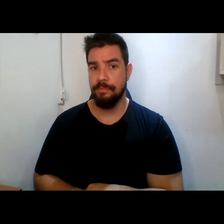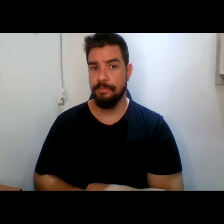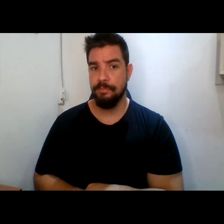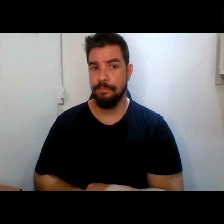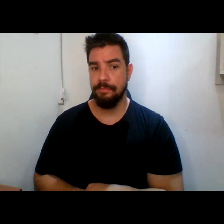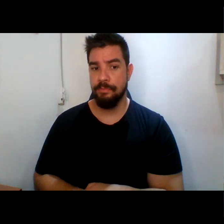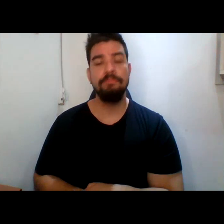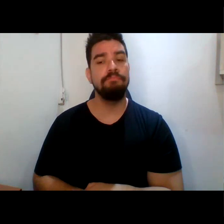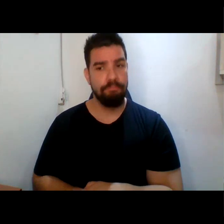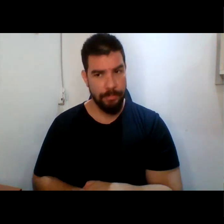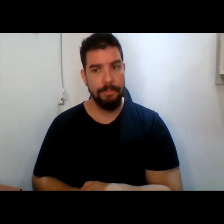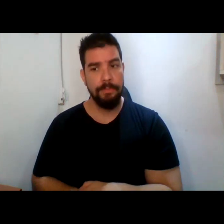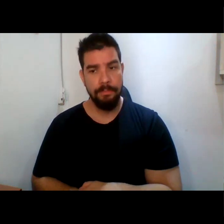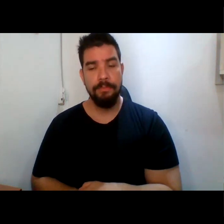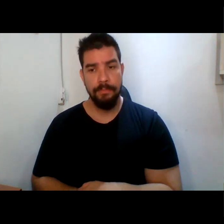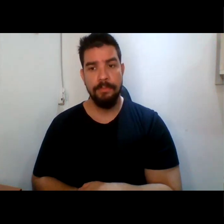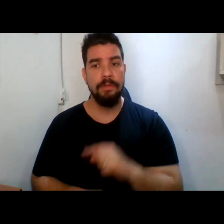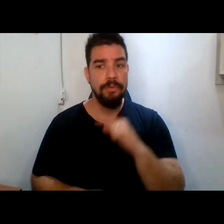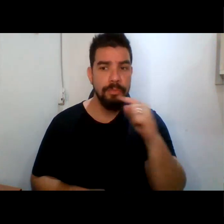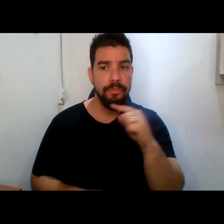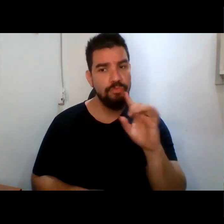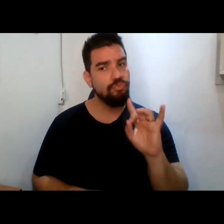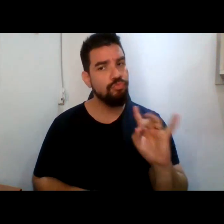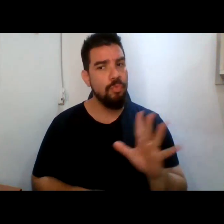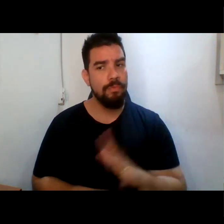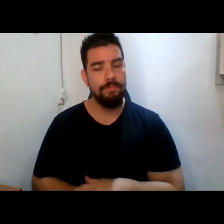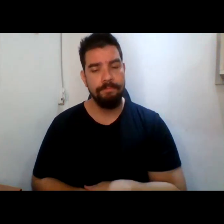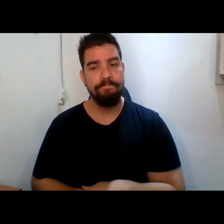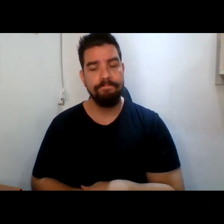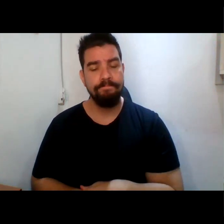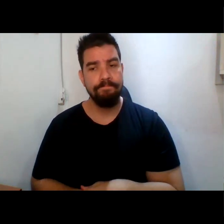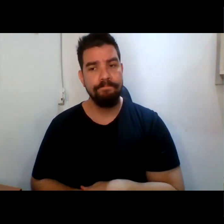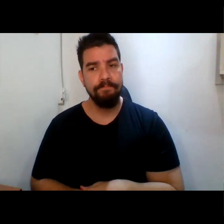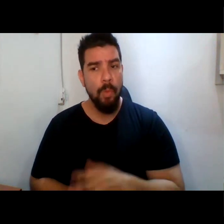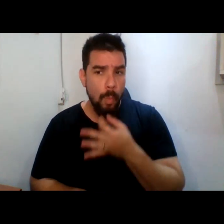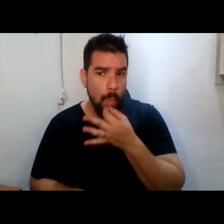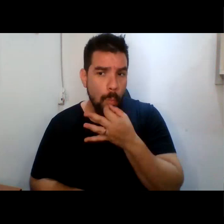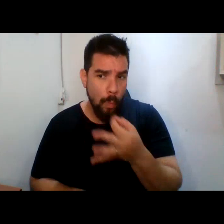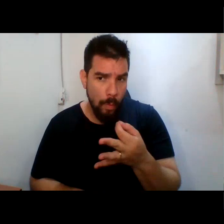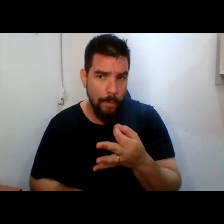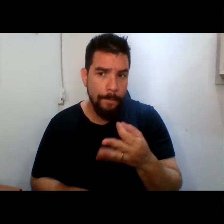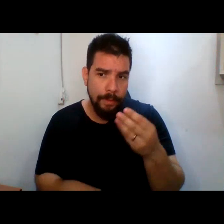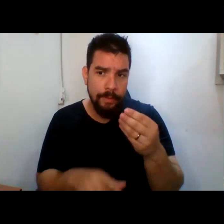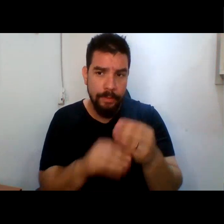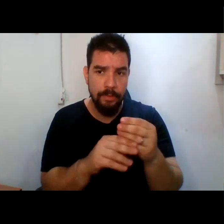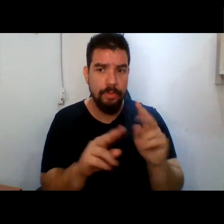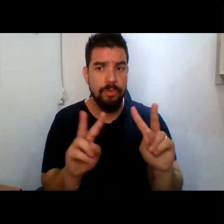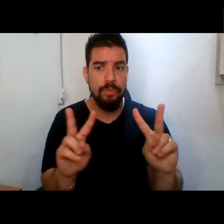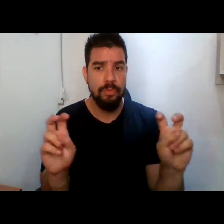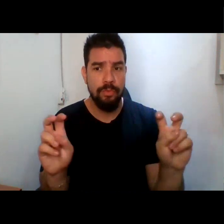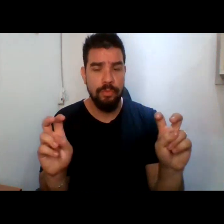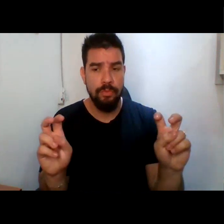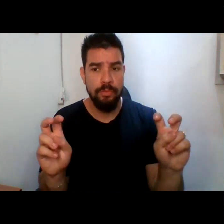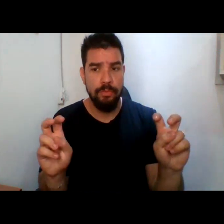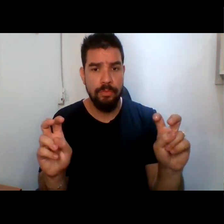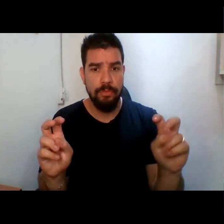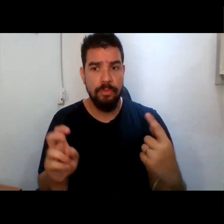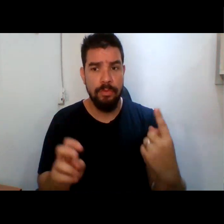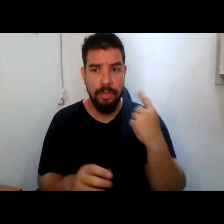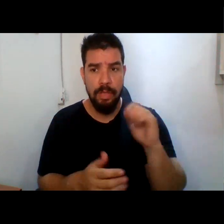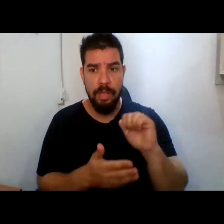Tá bom, então. As minhas Hã? dúvidas eram essas. E é só um comentário que eu quero fazer a respeito da última atividade